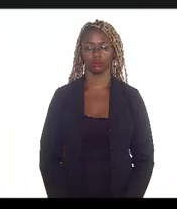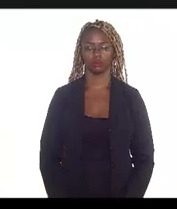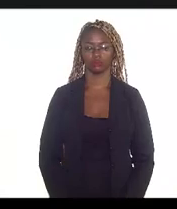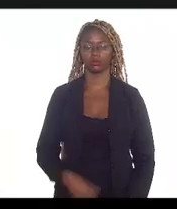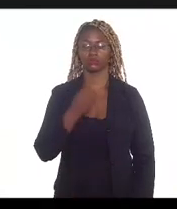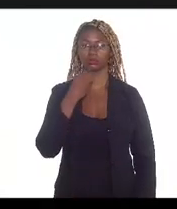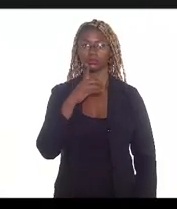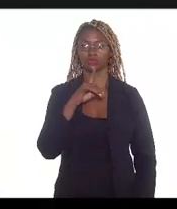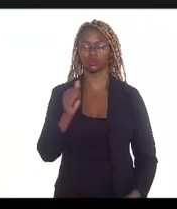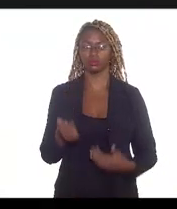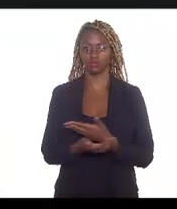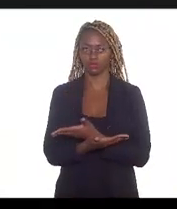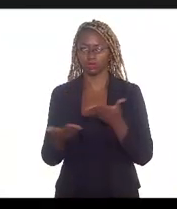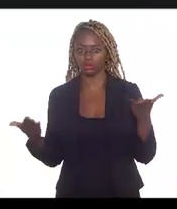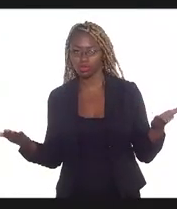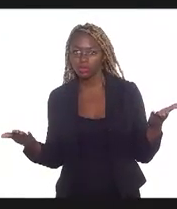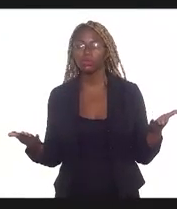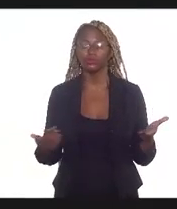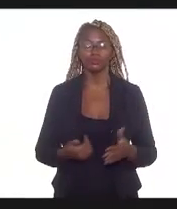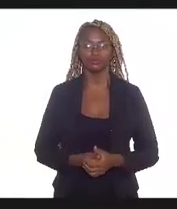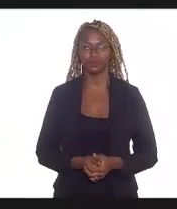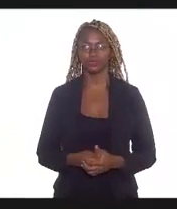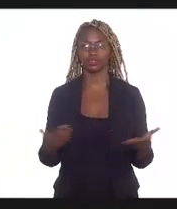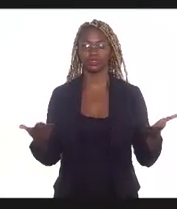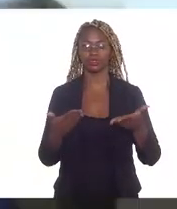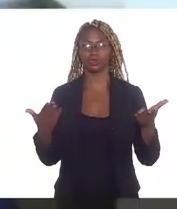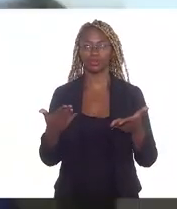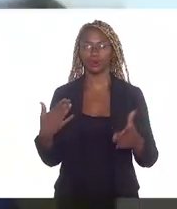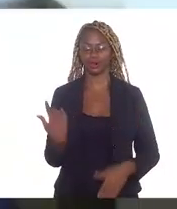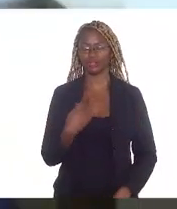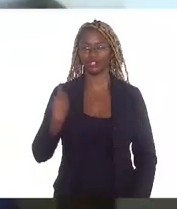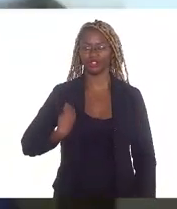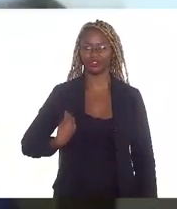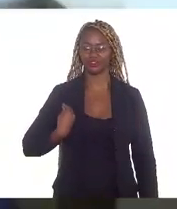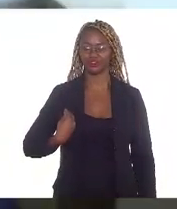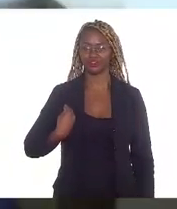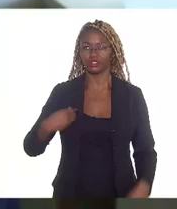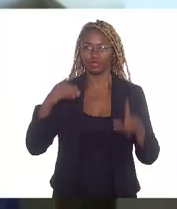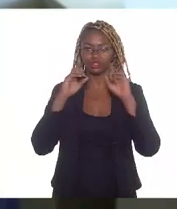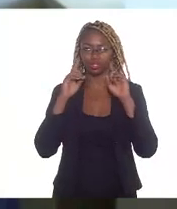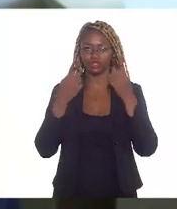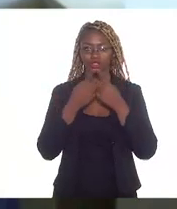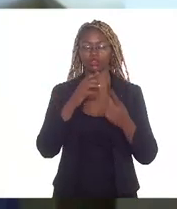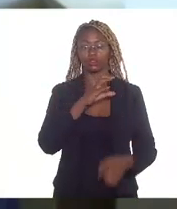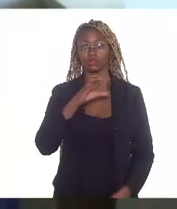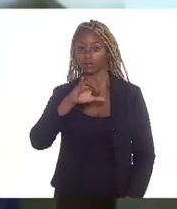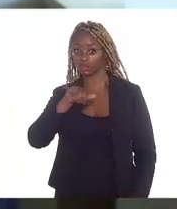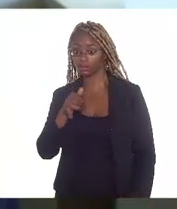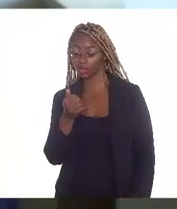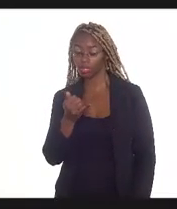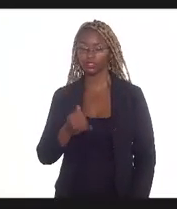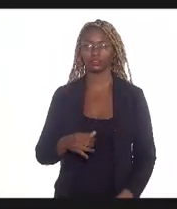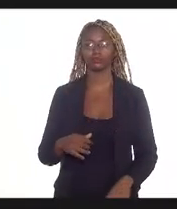Bom dia a todos, senhoras e senhores. Estamos ao vivo na reunião da Comissão de Constituição e Justiça